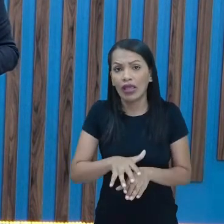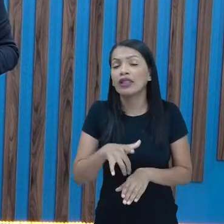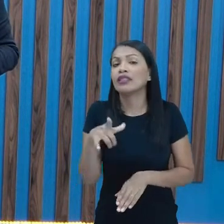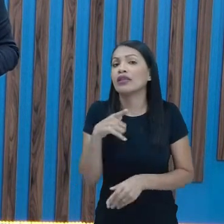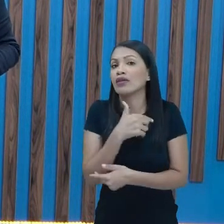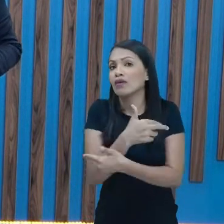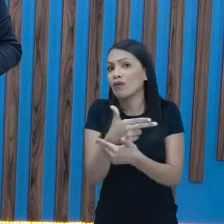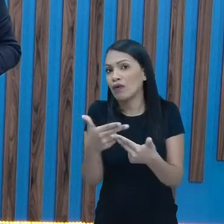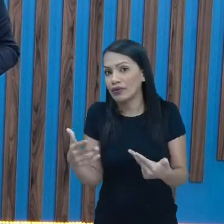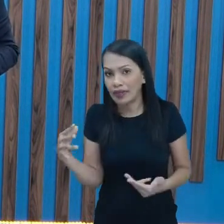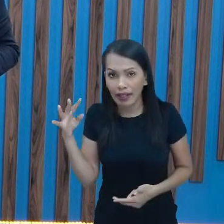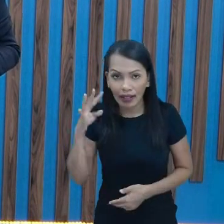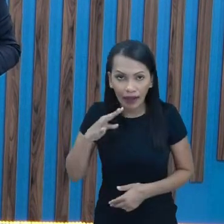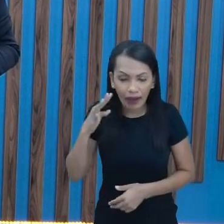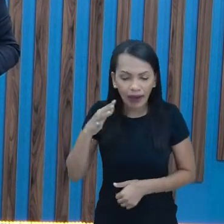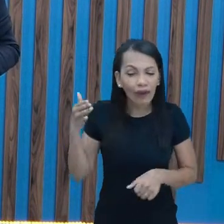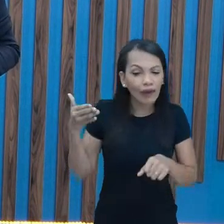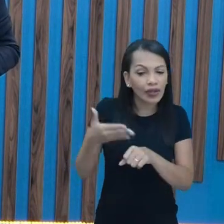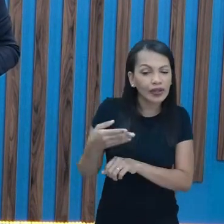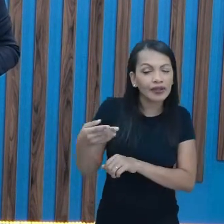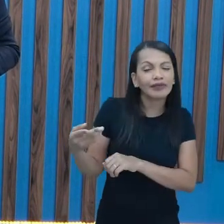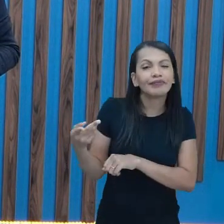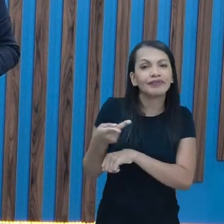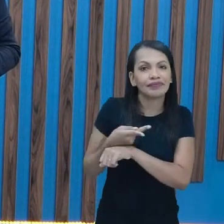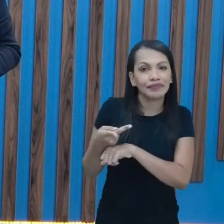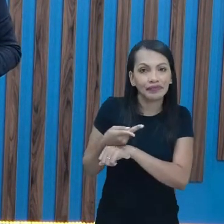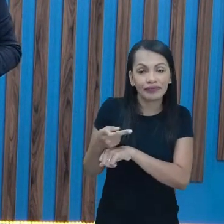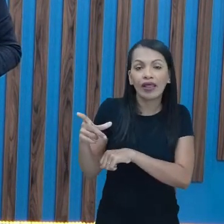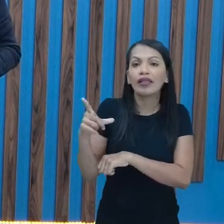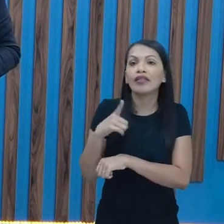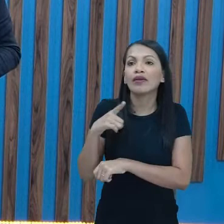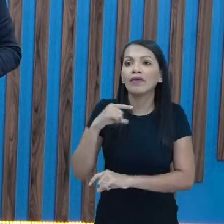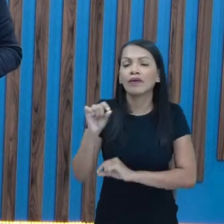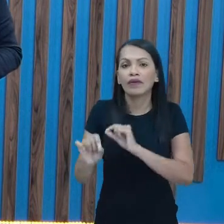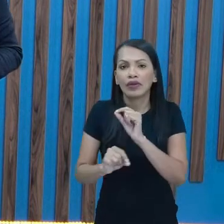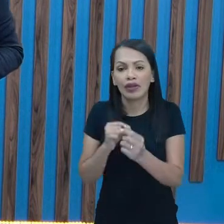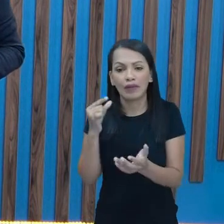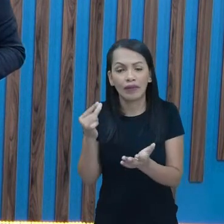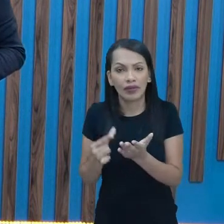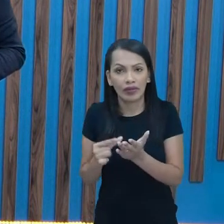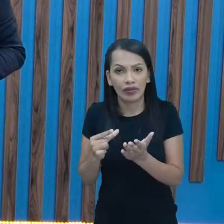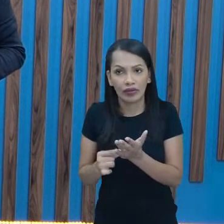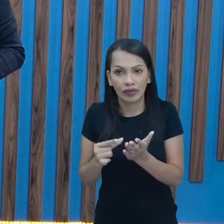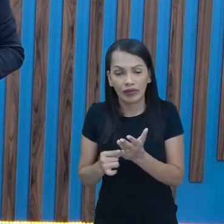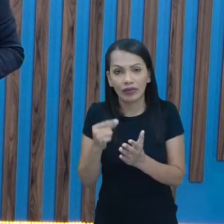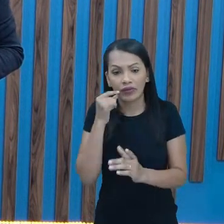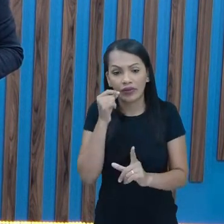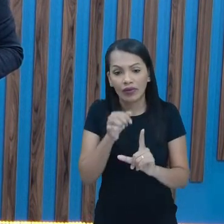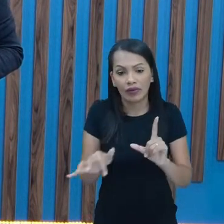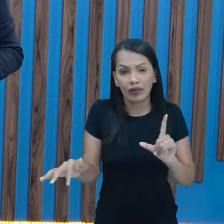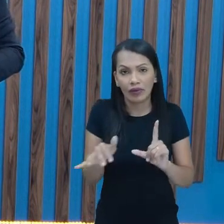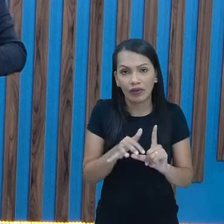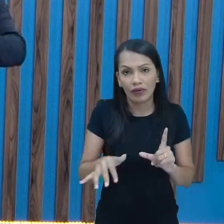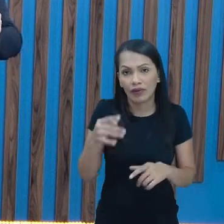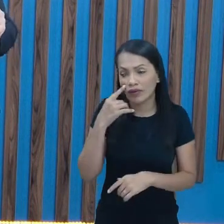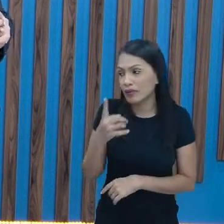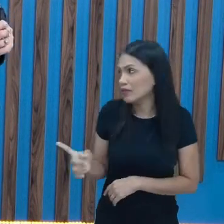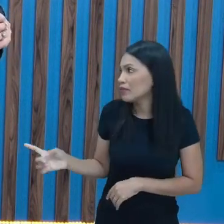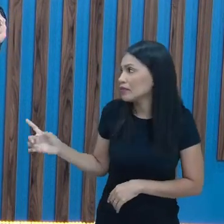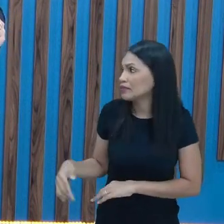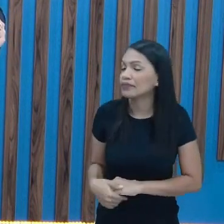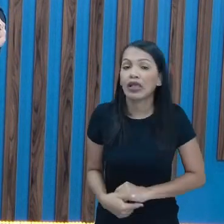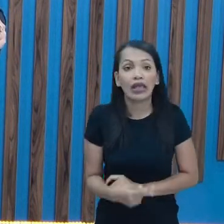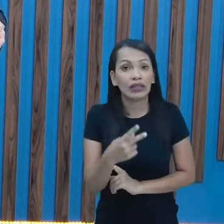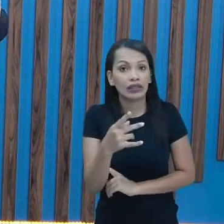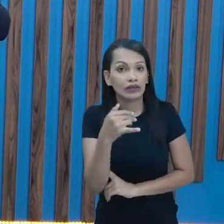legal. Entra lá e procura, tá? Você também tem a opção do aplicativo, como eu falei. O QR Code acabou de aparecer aqui na tela, mira teu